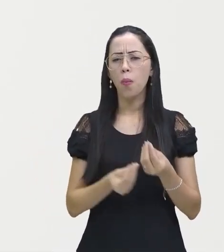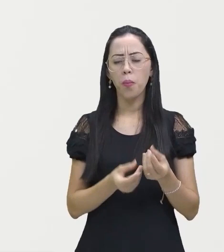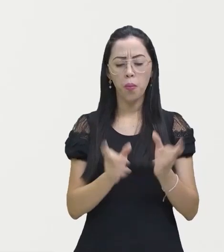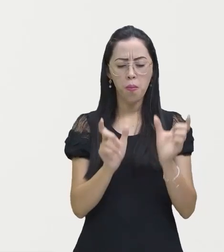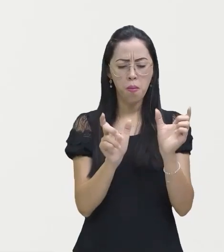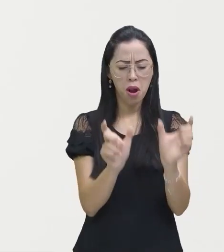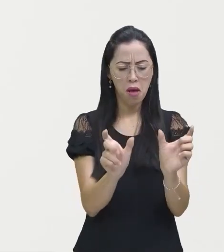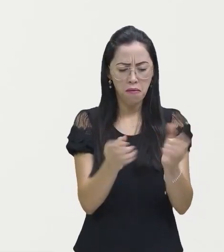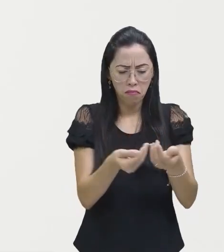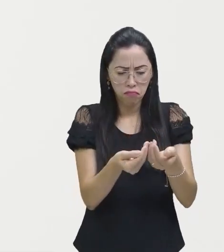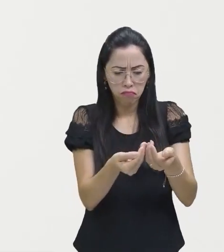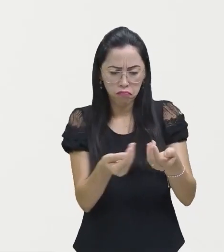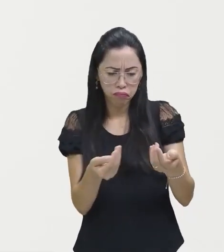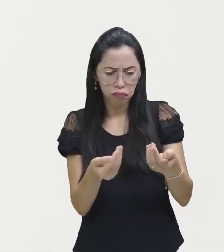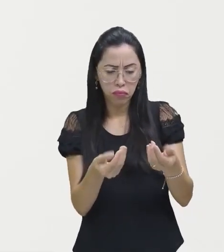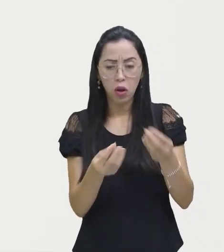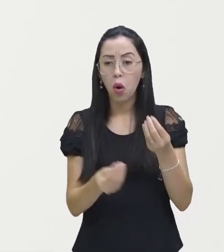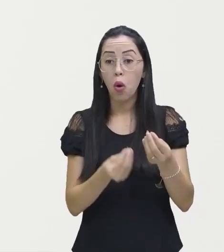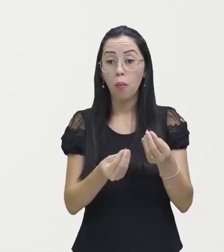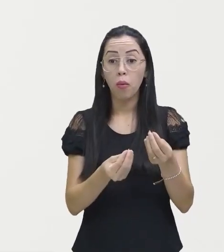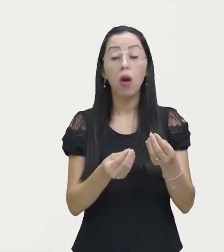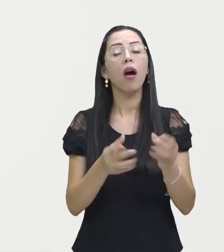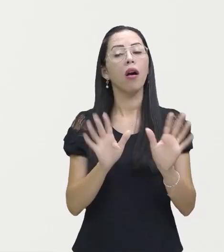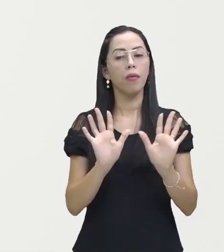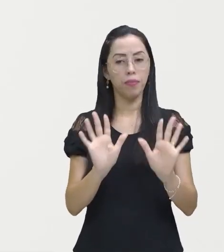quadradinho sendo uma palavrinha. A